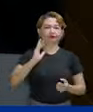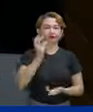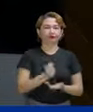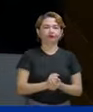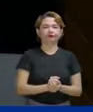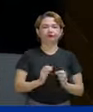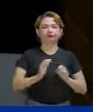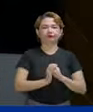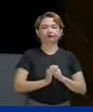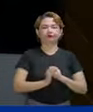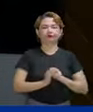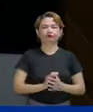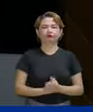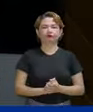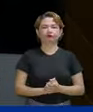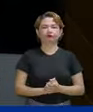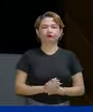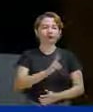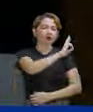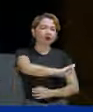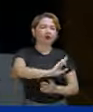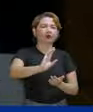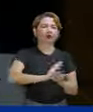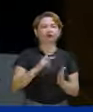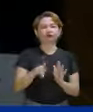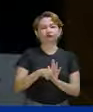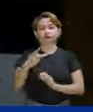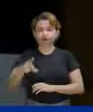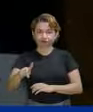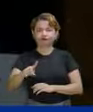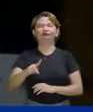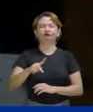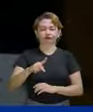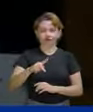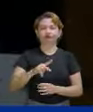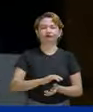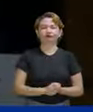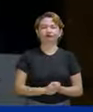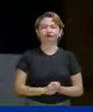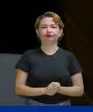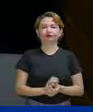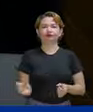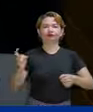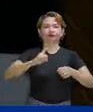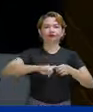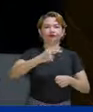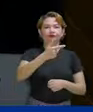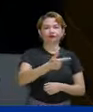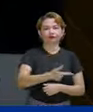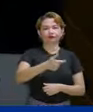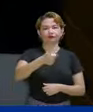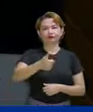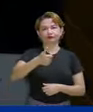TRE do Amapá, que desaprovava suas contas de campanha e determinou devolução de R$